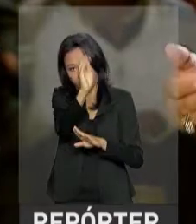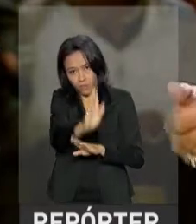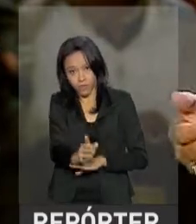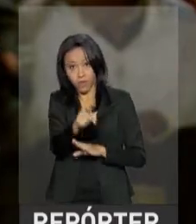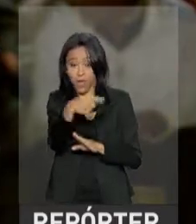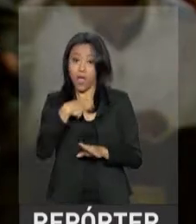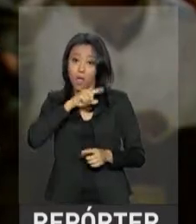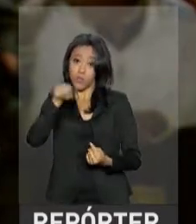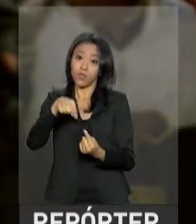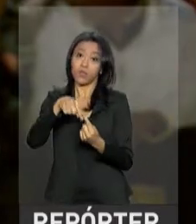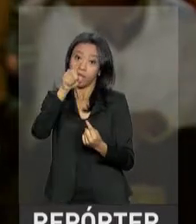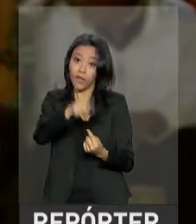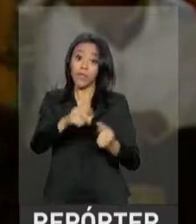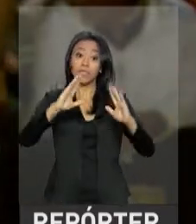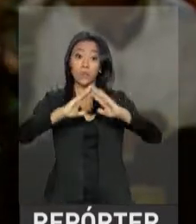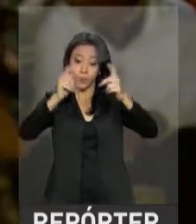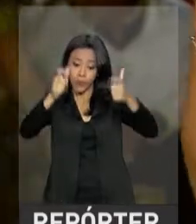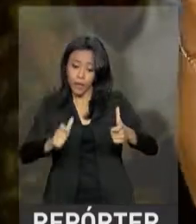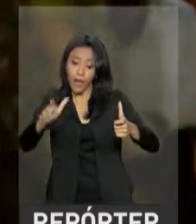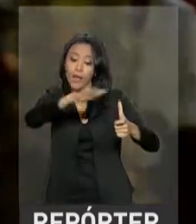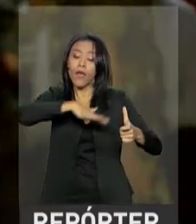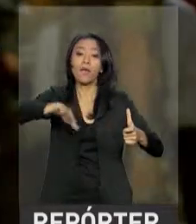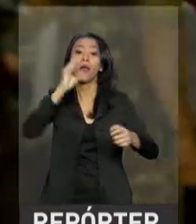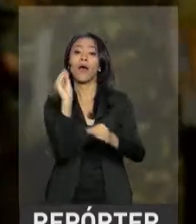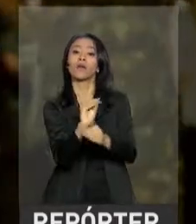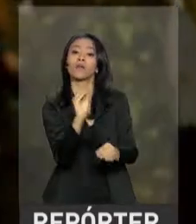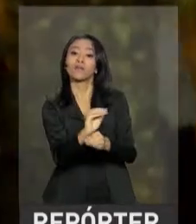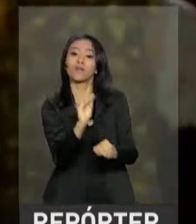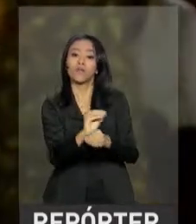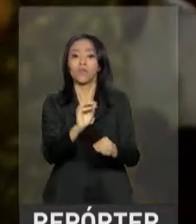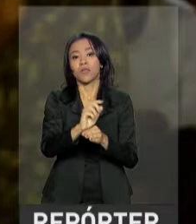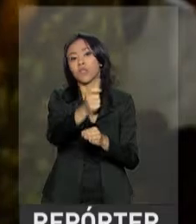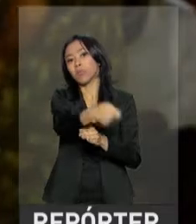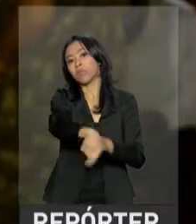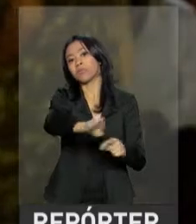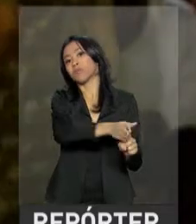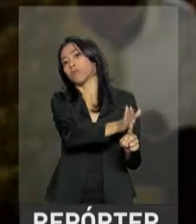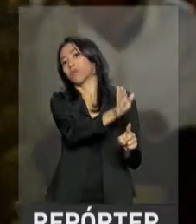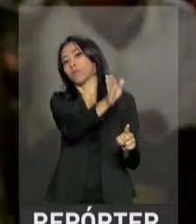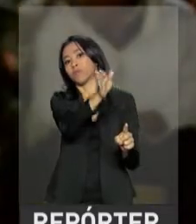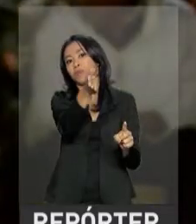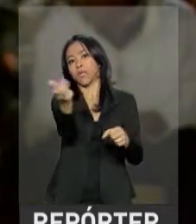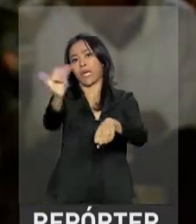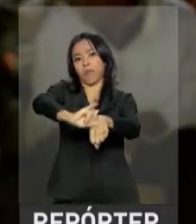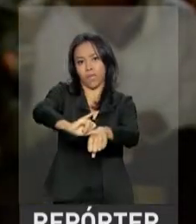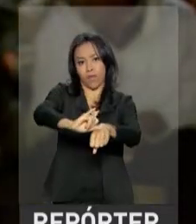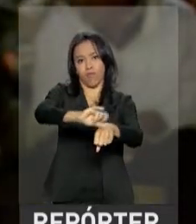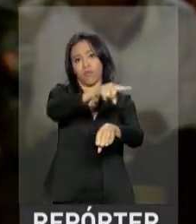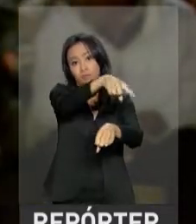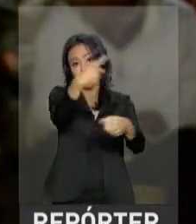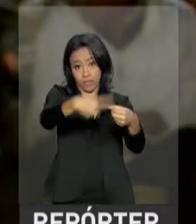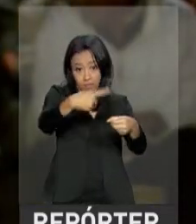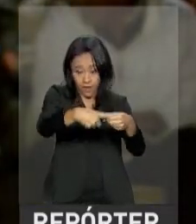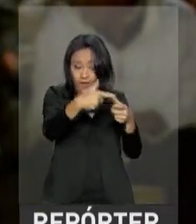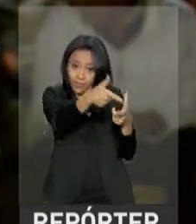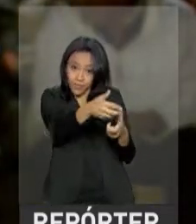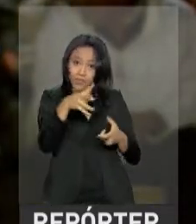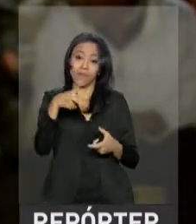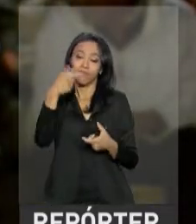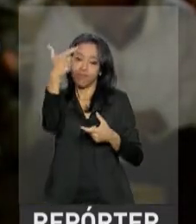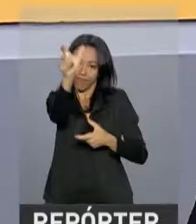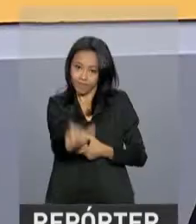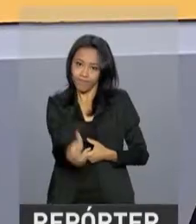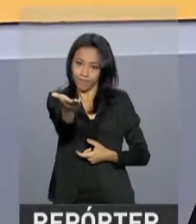esses venezuelanos sem que eles tenham que se deslocar tenho que seguir até a capital boa vista e pacaraíma em roraima márcia